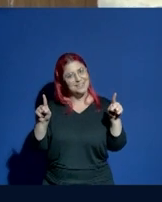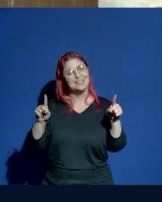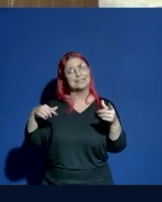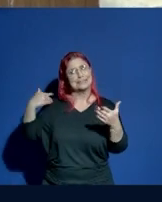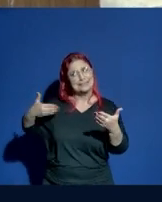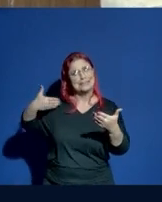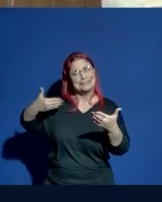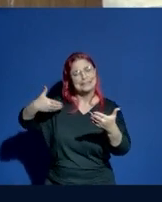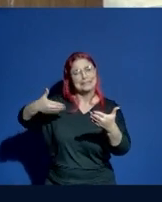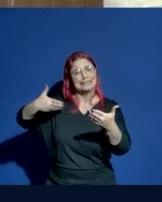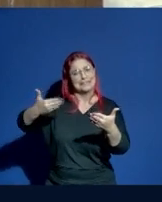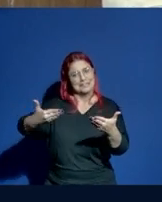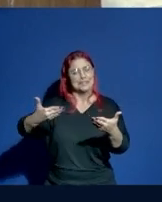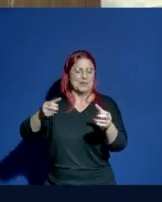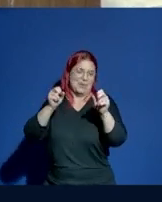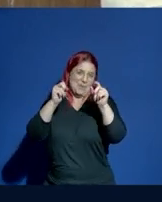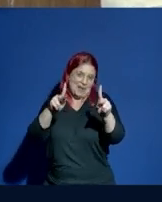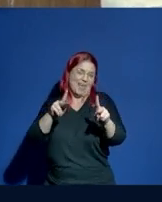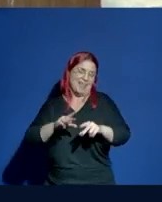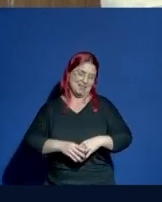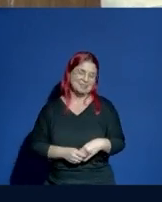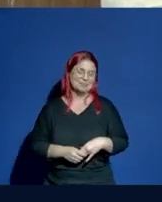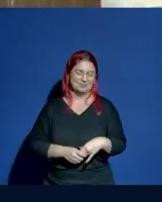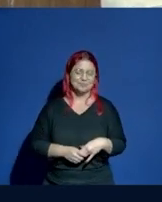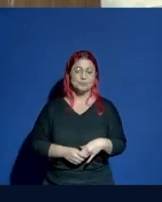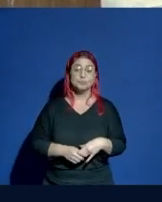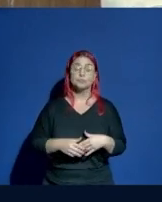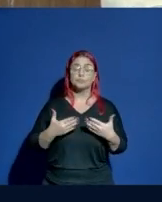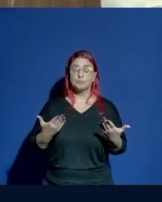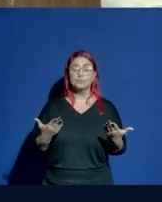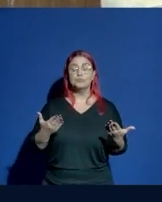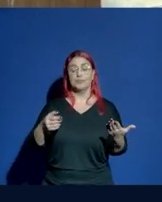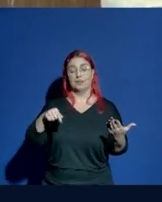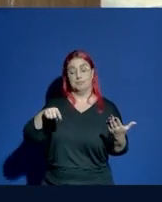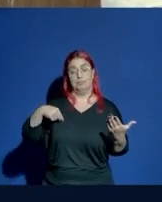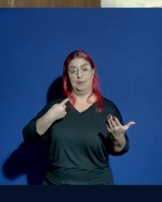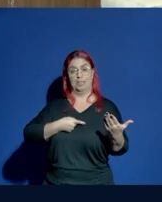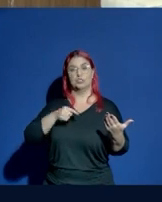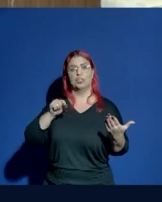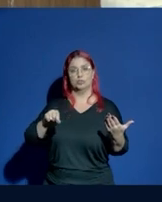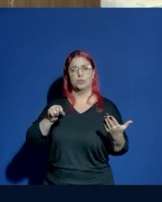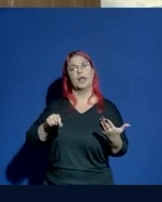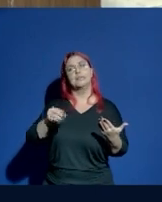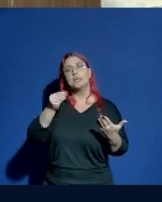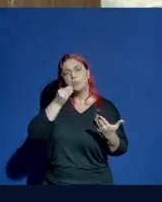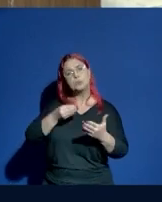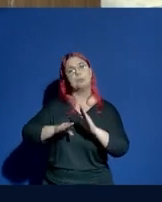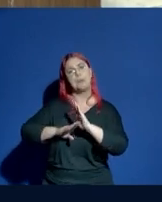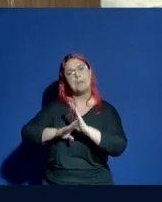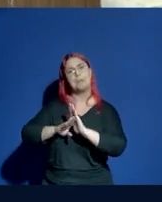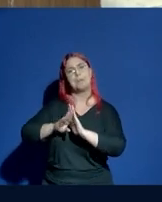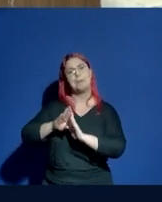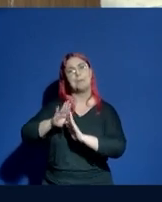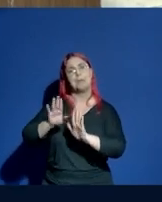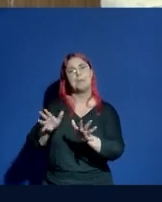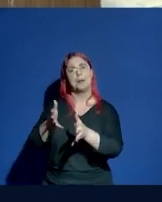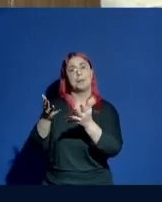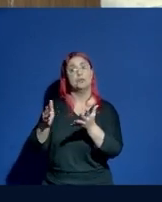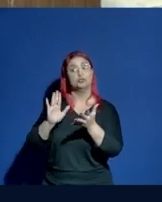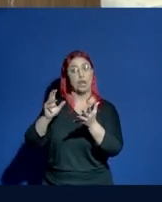feito um trabalho muito forte então para nós no setor é um setor que tá pujante nós estamos crescendo vamos passar de